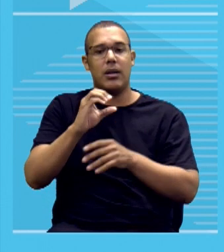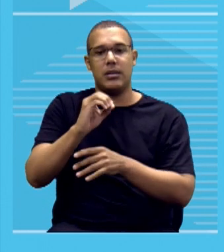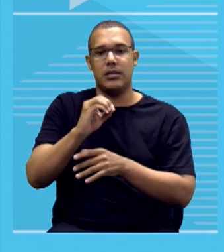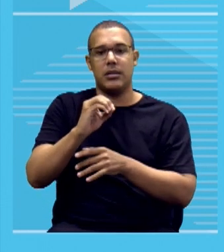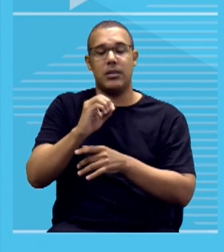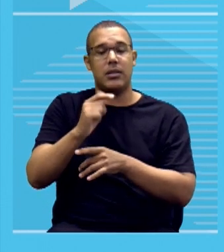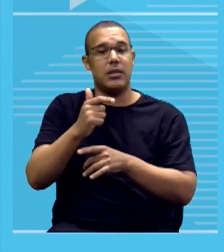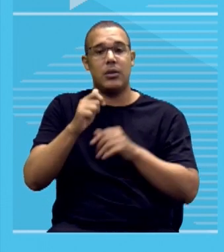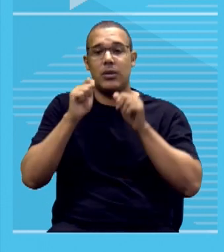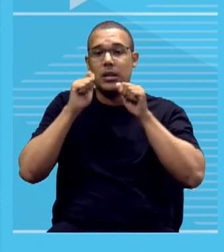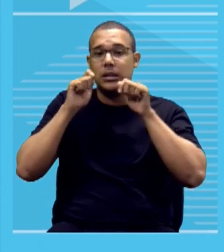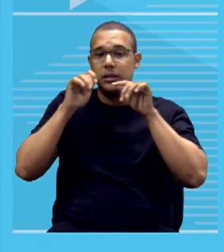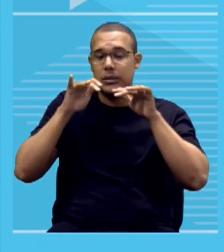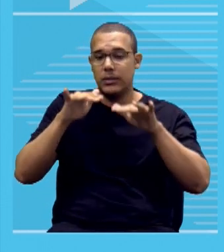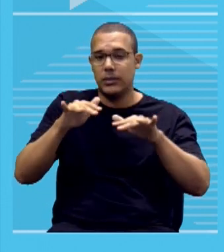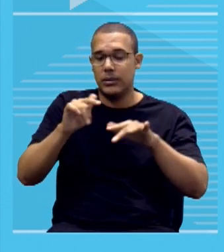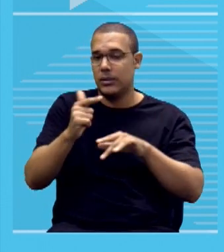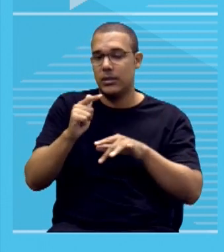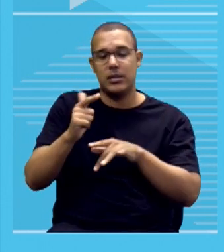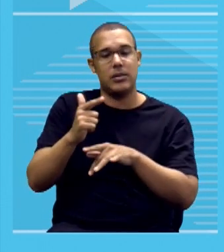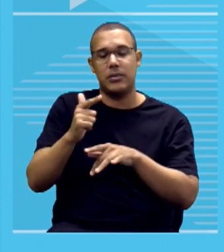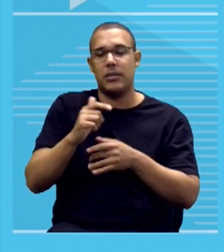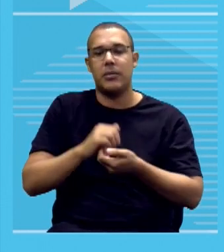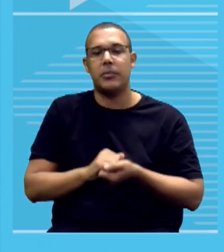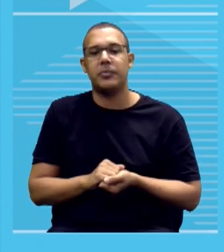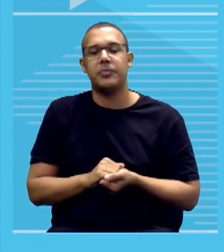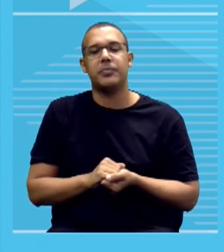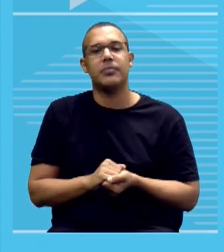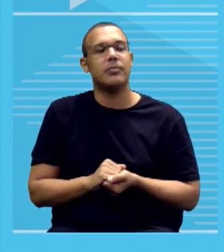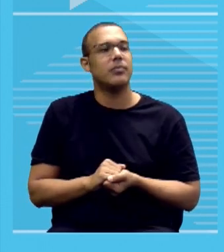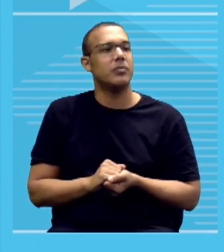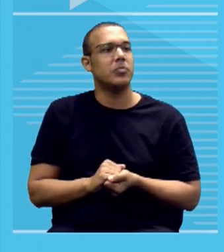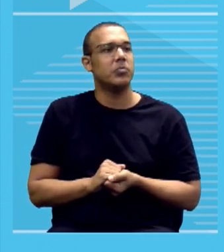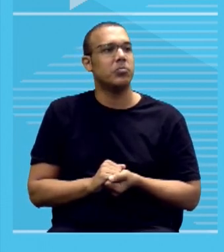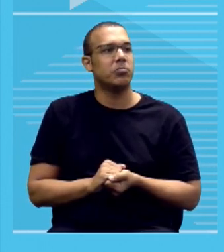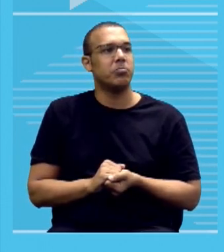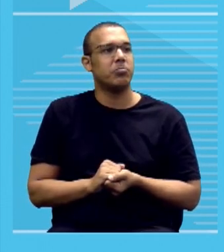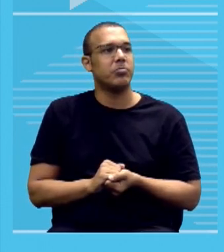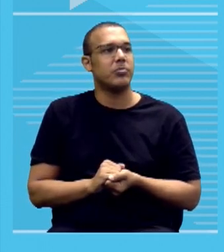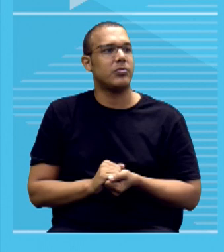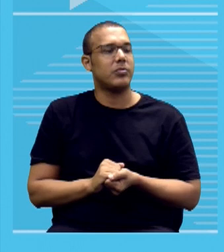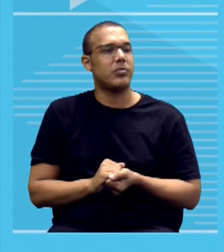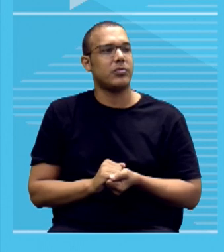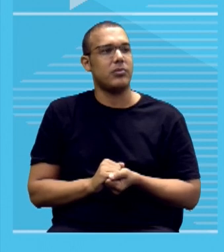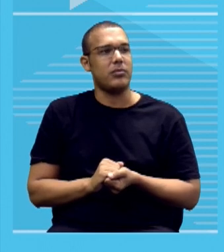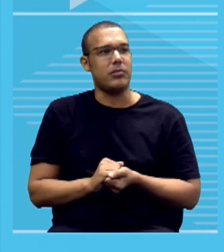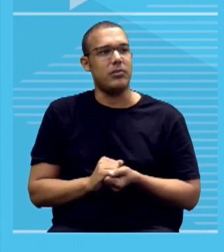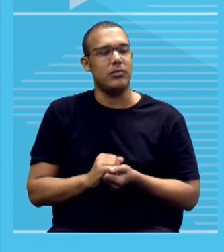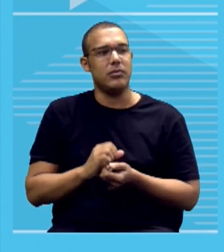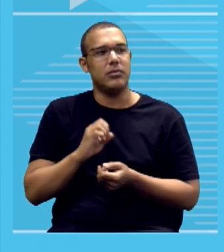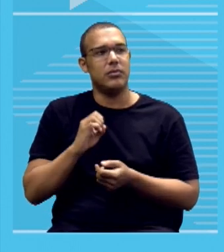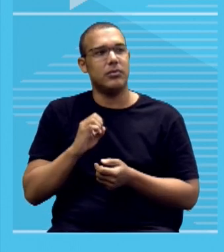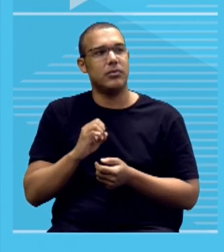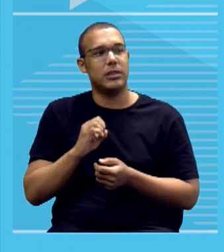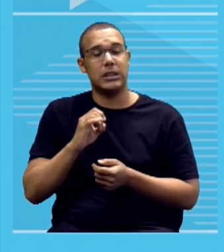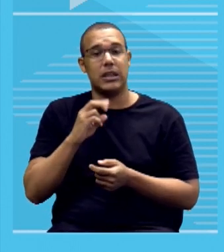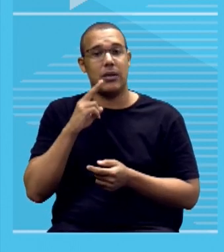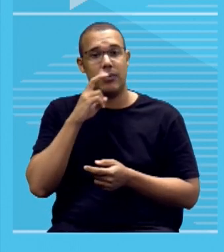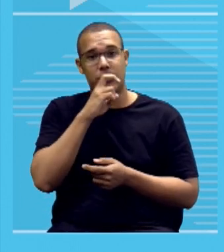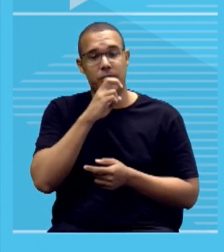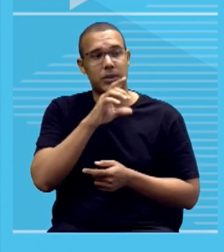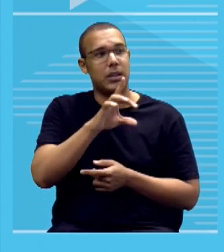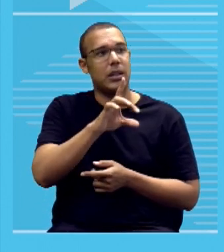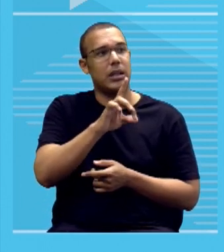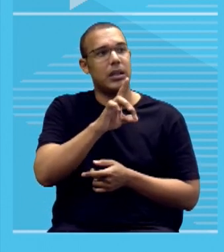ocorre dissipação de energia na resistência interna. Claro, se a força contra a eletromotriz é igual ao DDP,